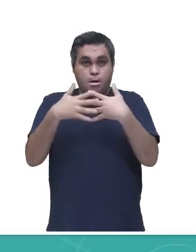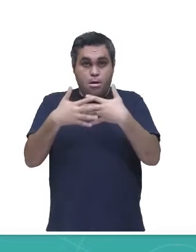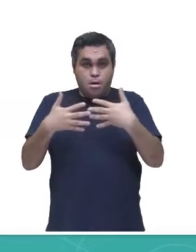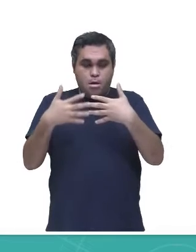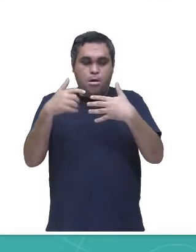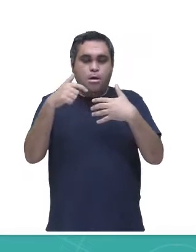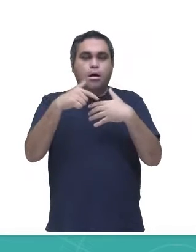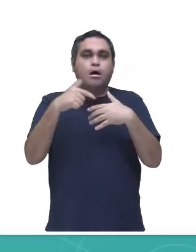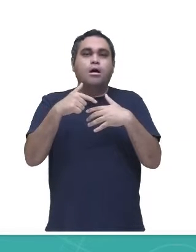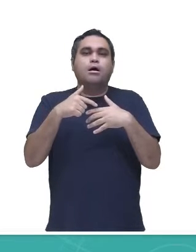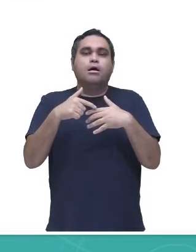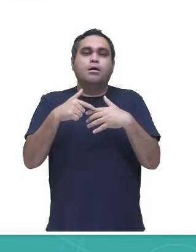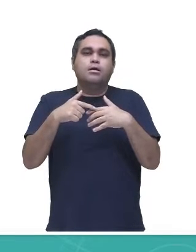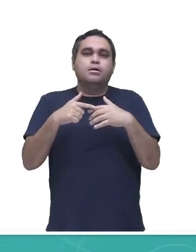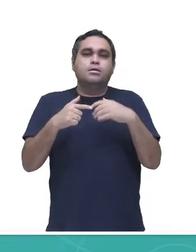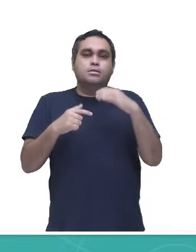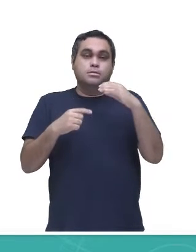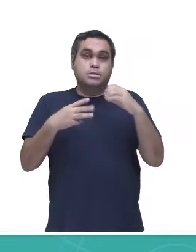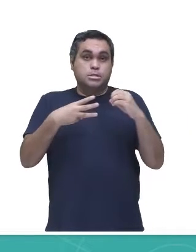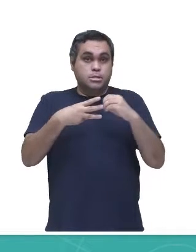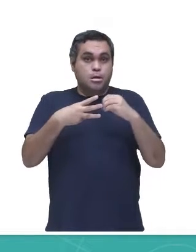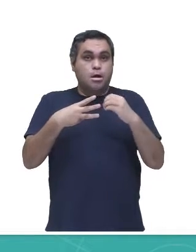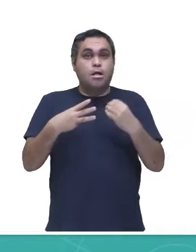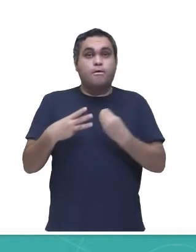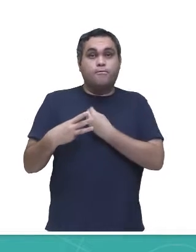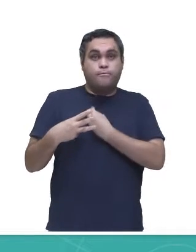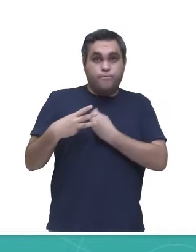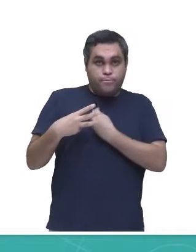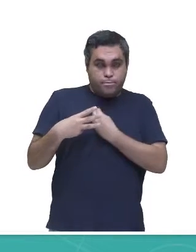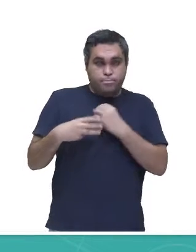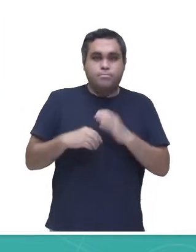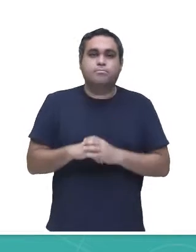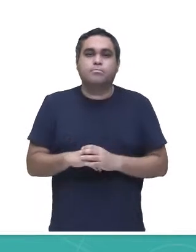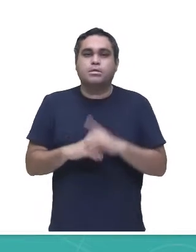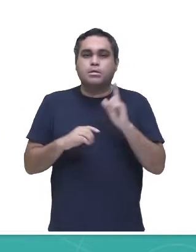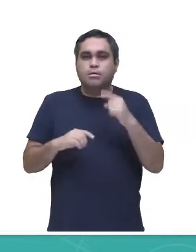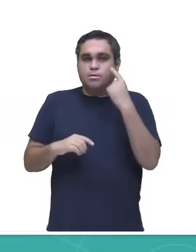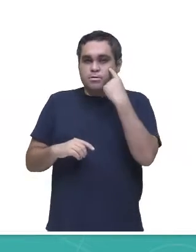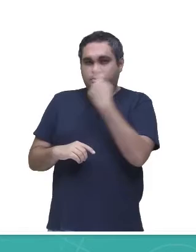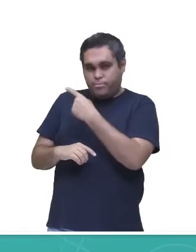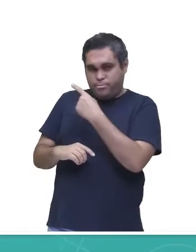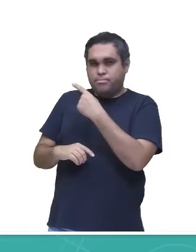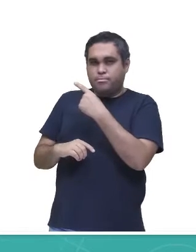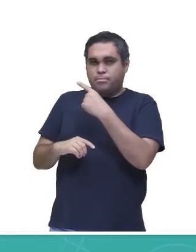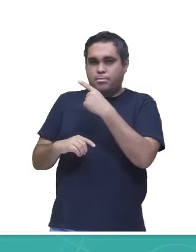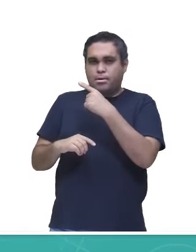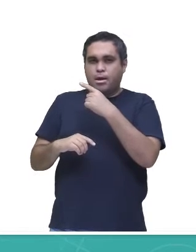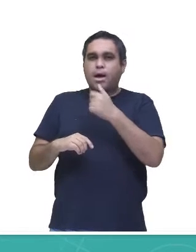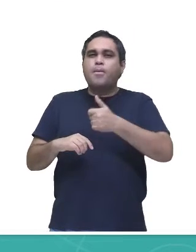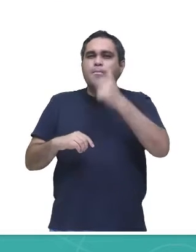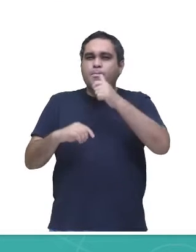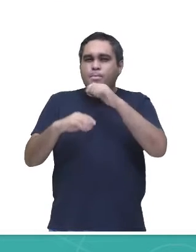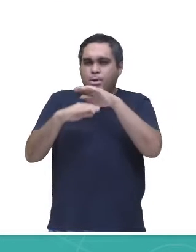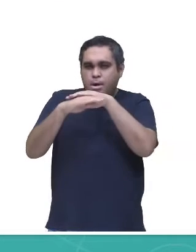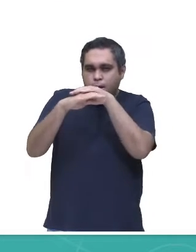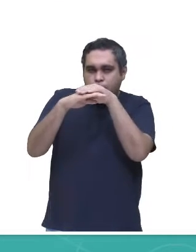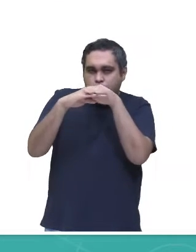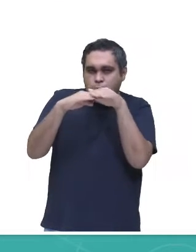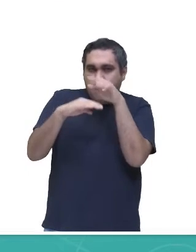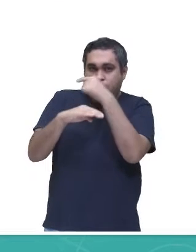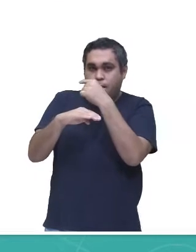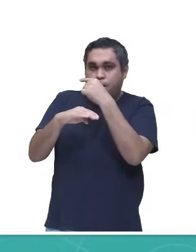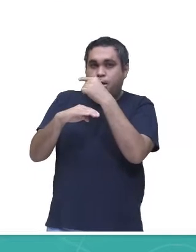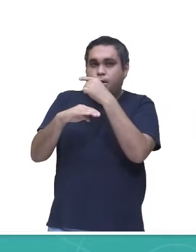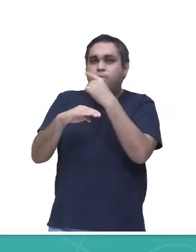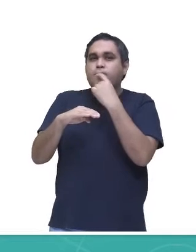aí da epiderme. Toda essa parte formada aí pela camada córnea, que a gente está observando,